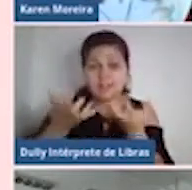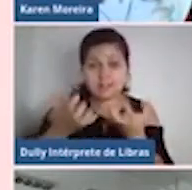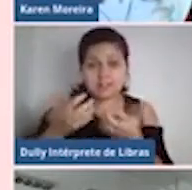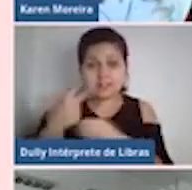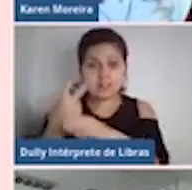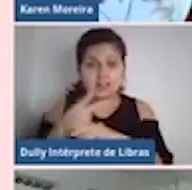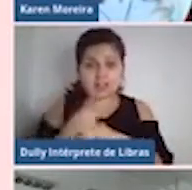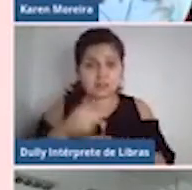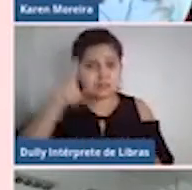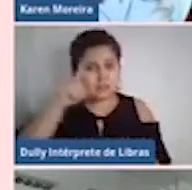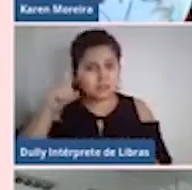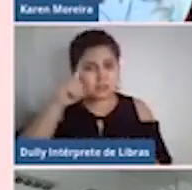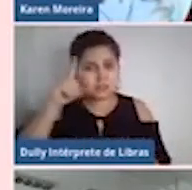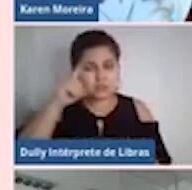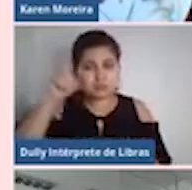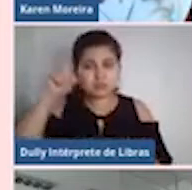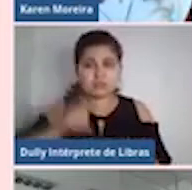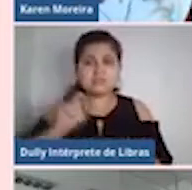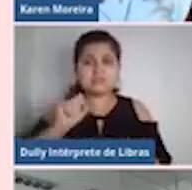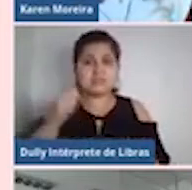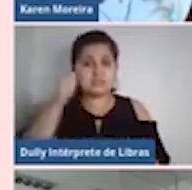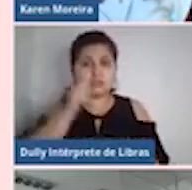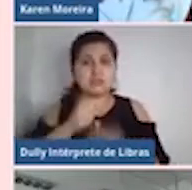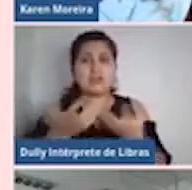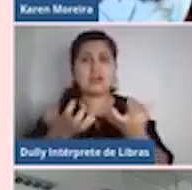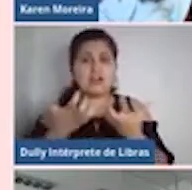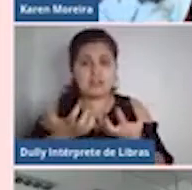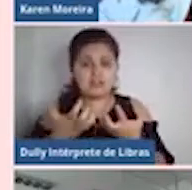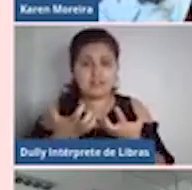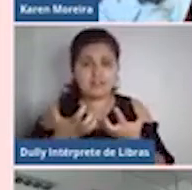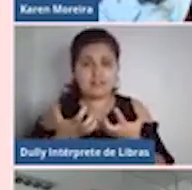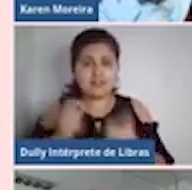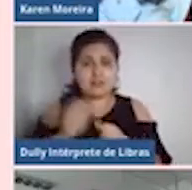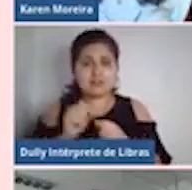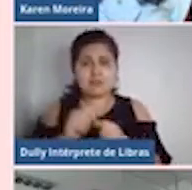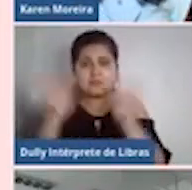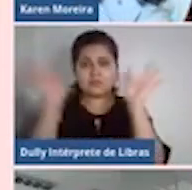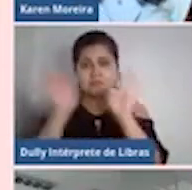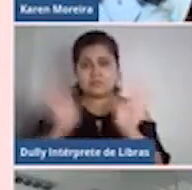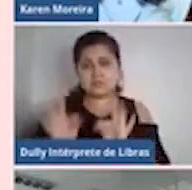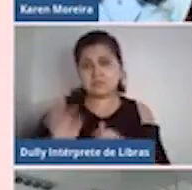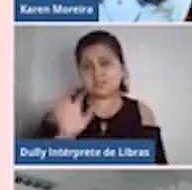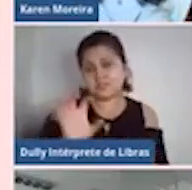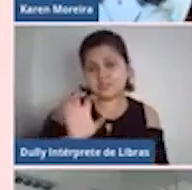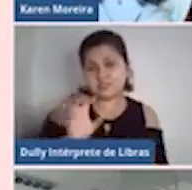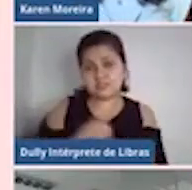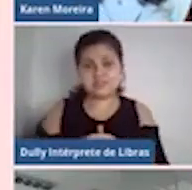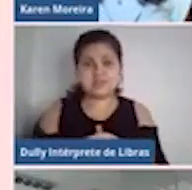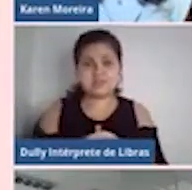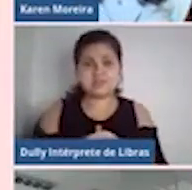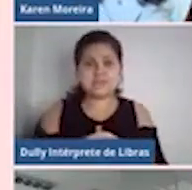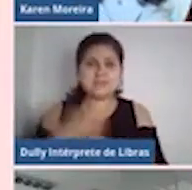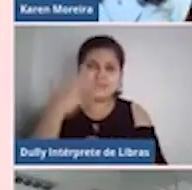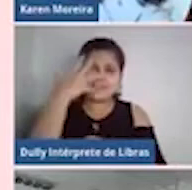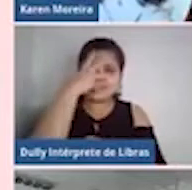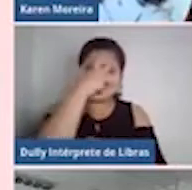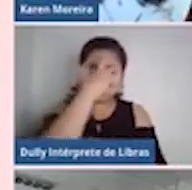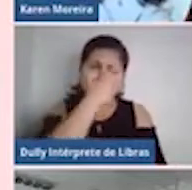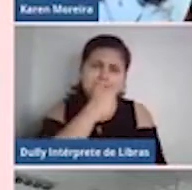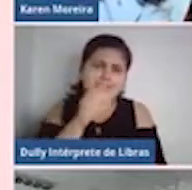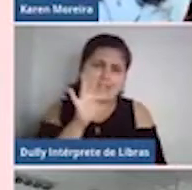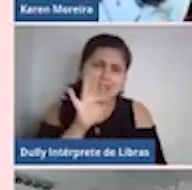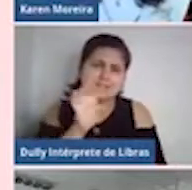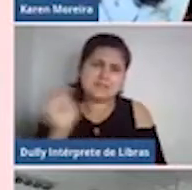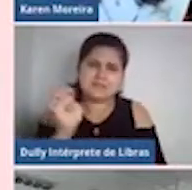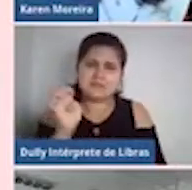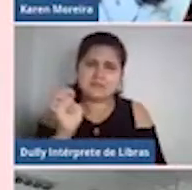busca todo dia ser o que ela quer, o que faz ela feliz. É isso. Ai, que lindo, Fê, que